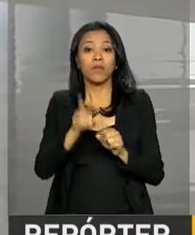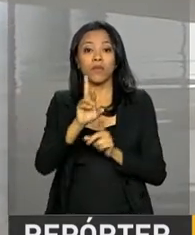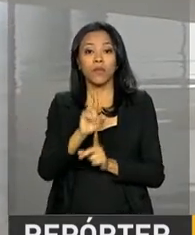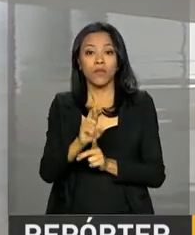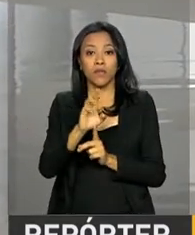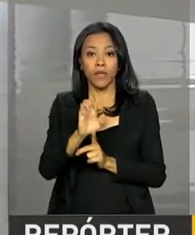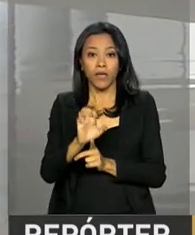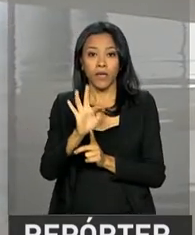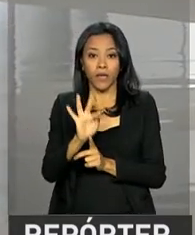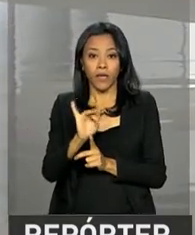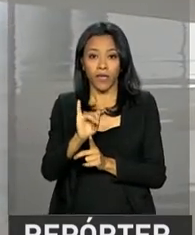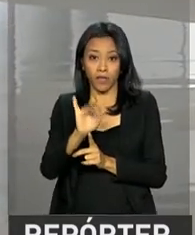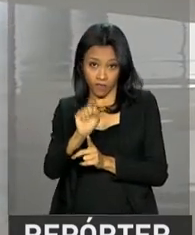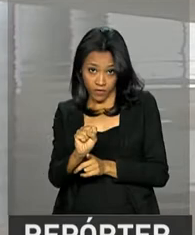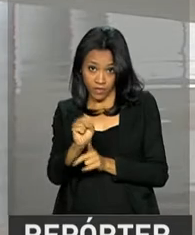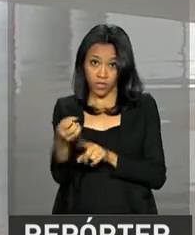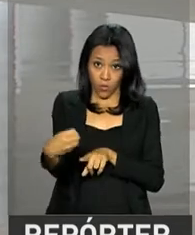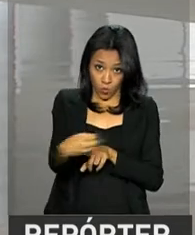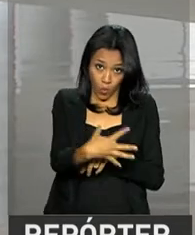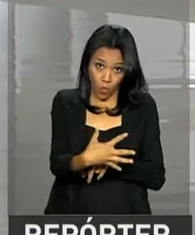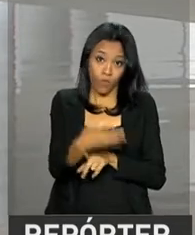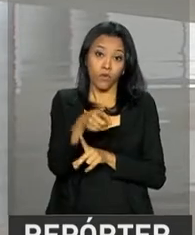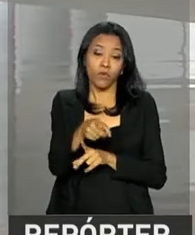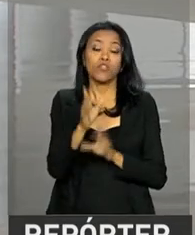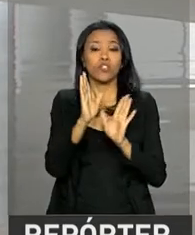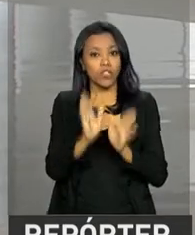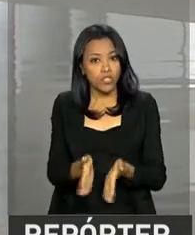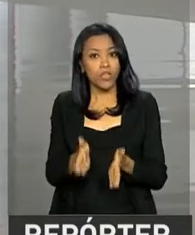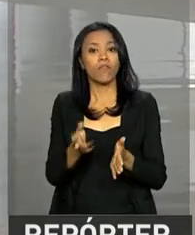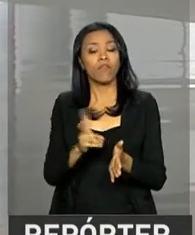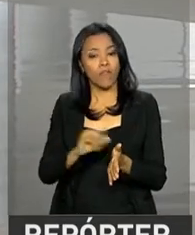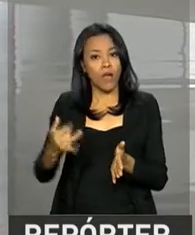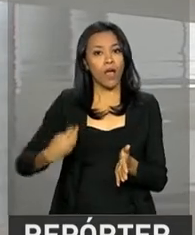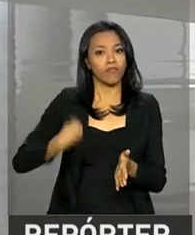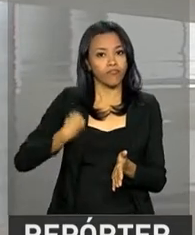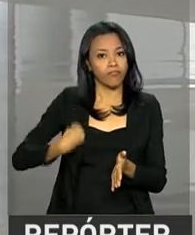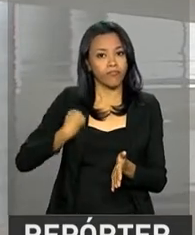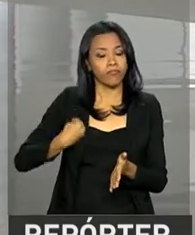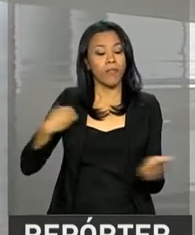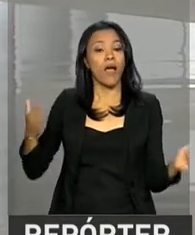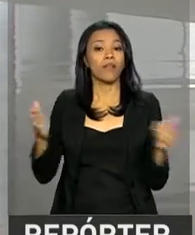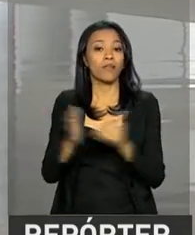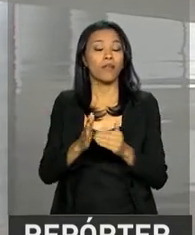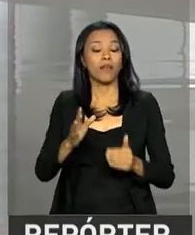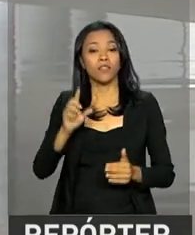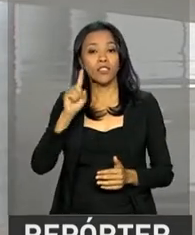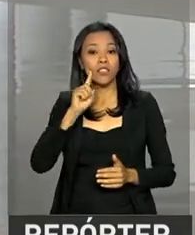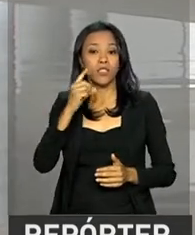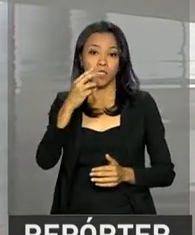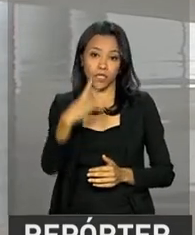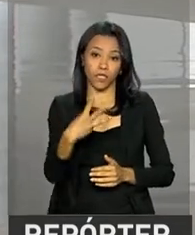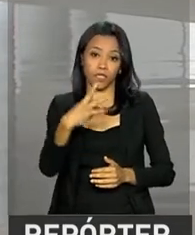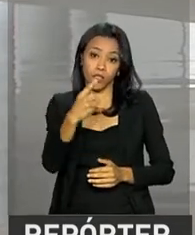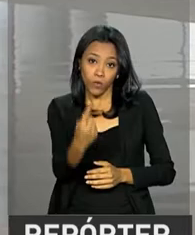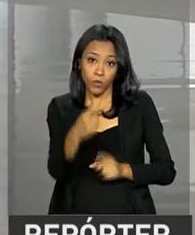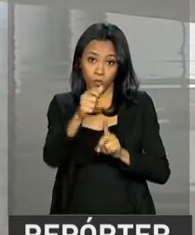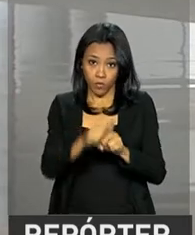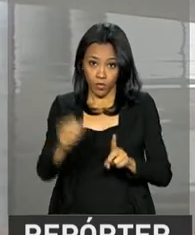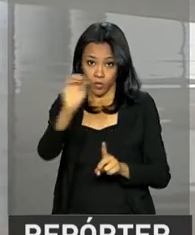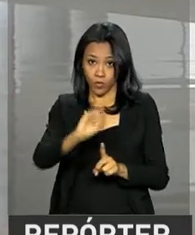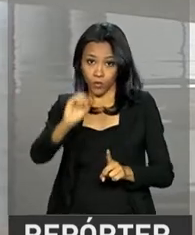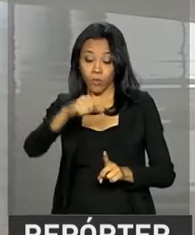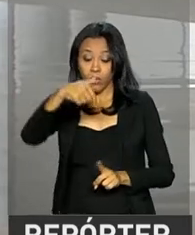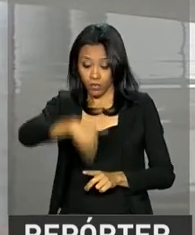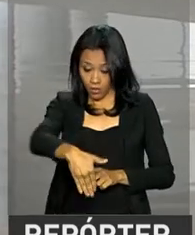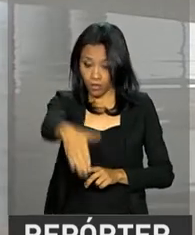mais conhecida como Novo REFIS, vai estar disponível até 31 de outubro. Inclusive, neste